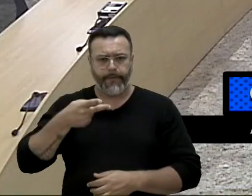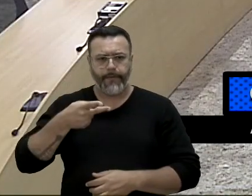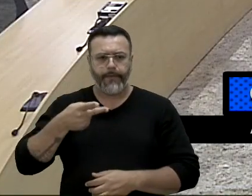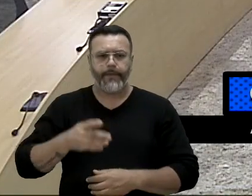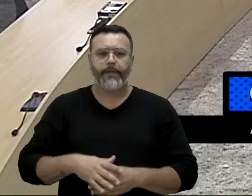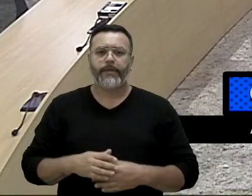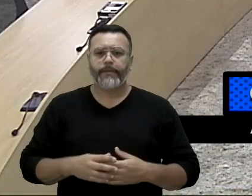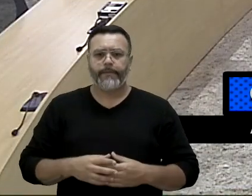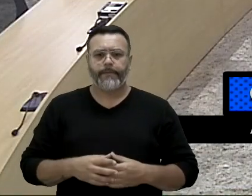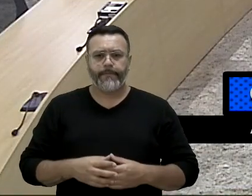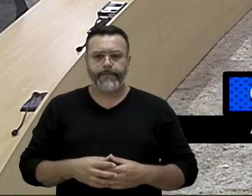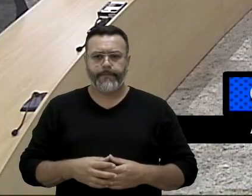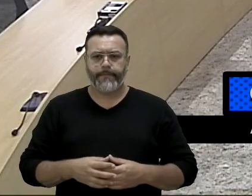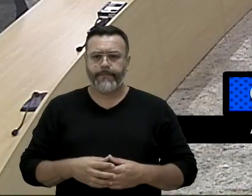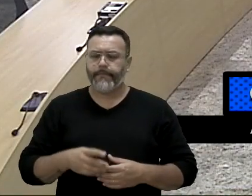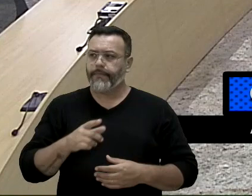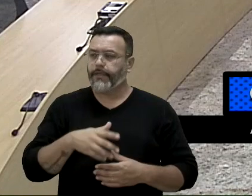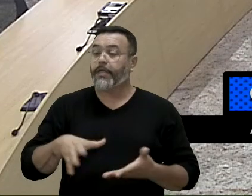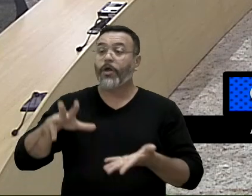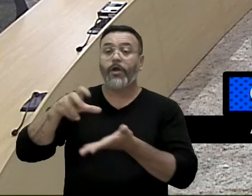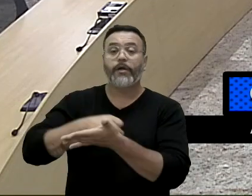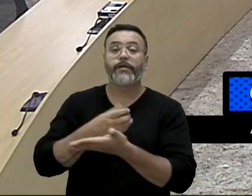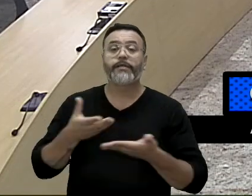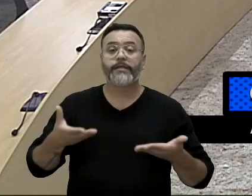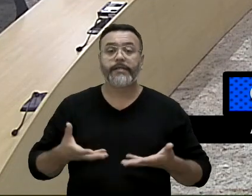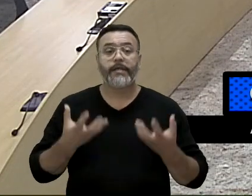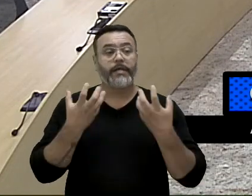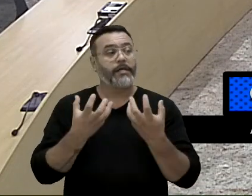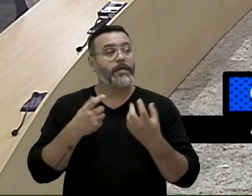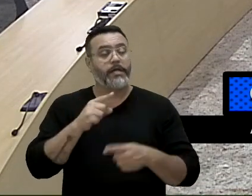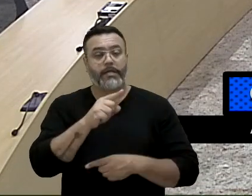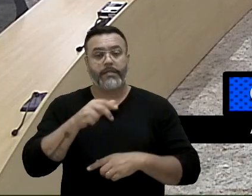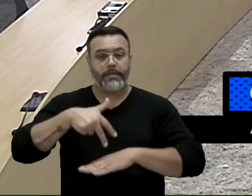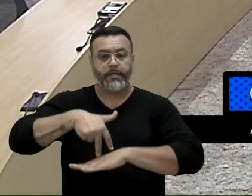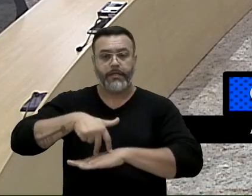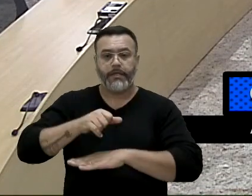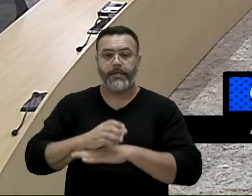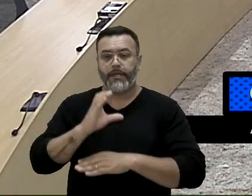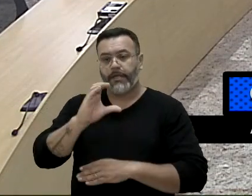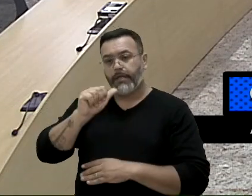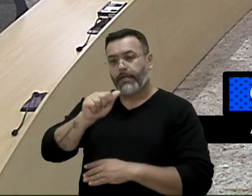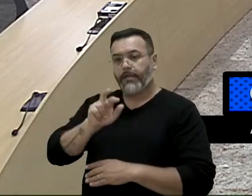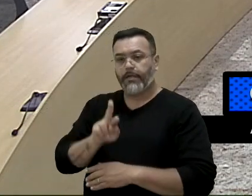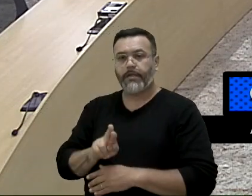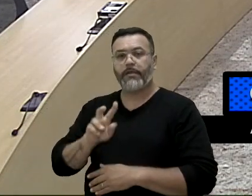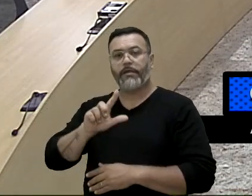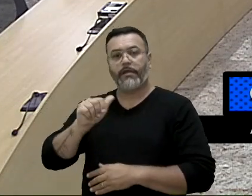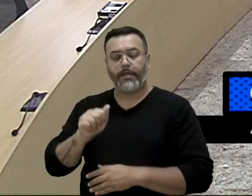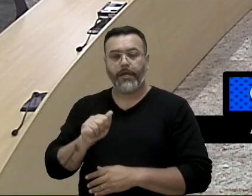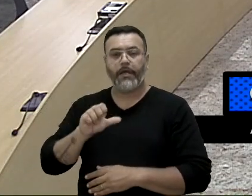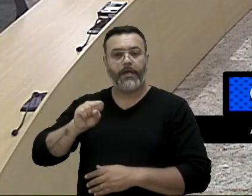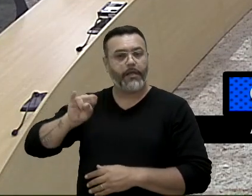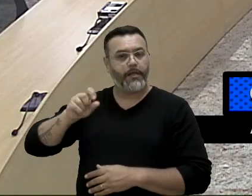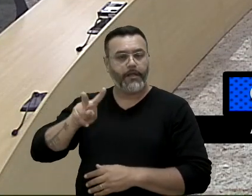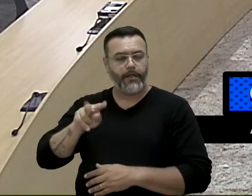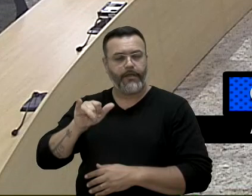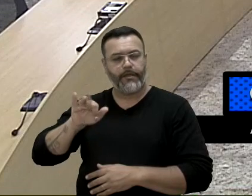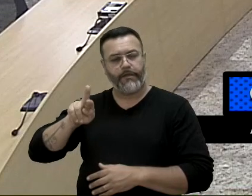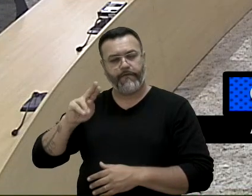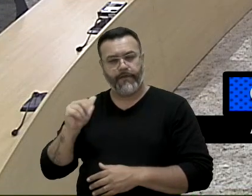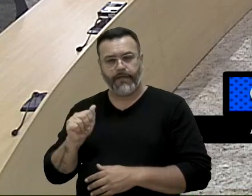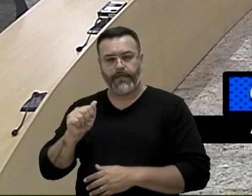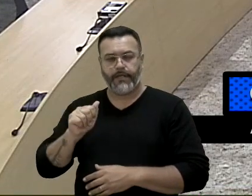se dirige até a tribuna, eu quero registrar aqui a presença da Carla Silveira, gestora da atenção primária da Secretaria de